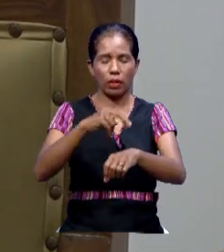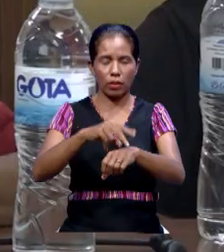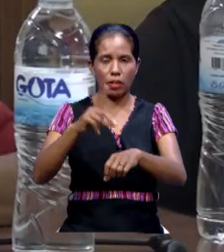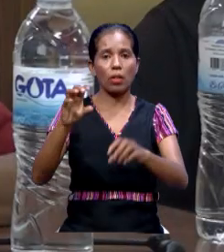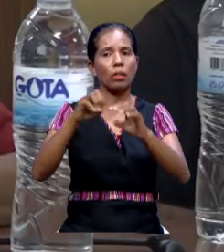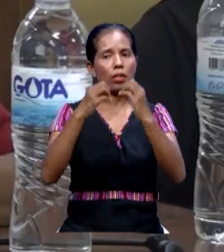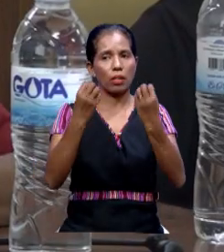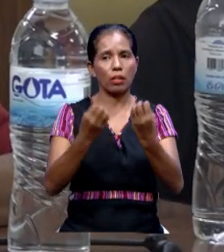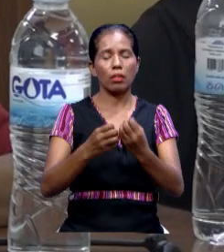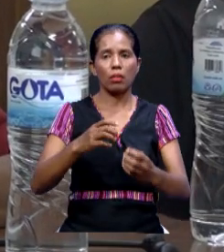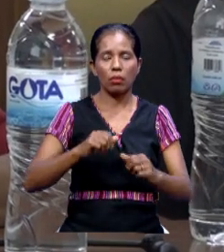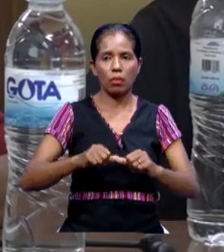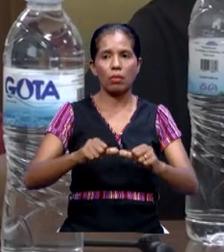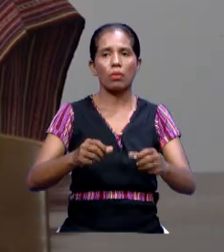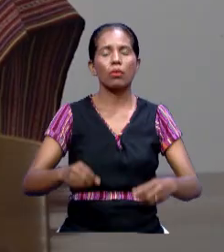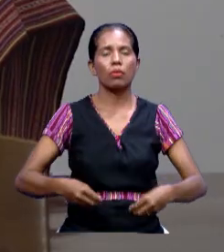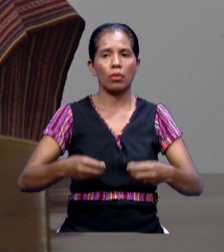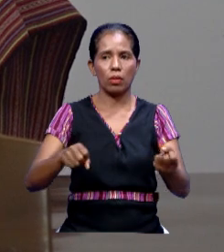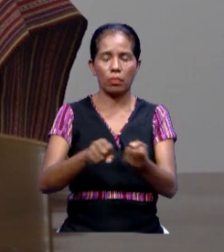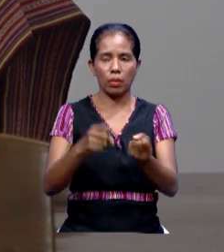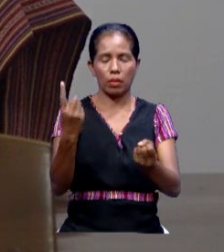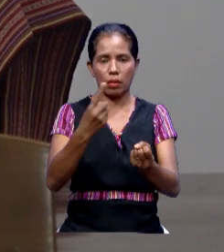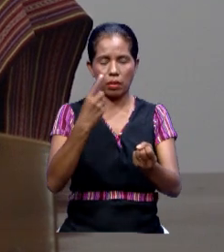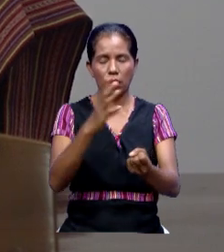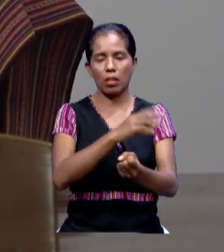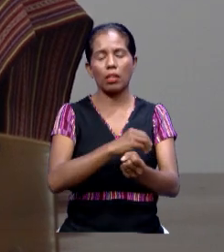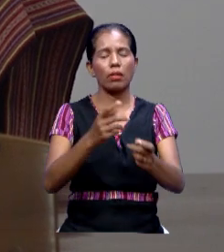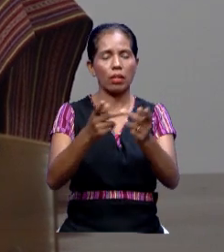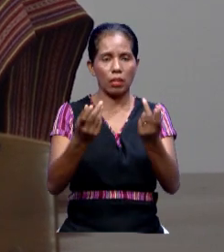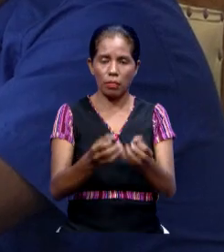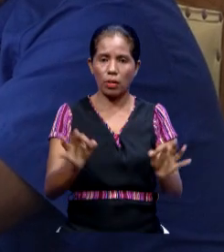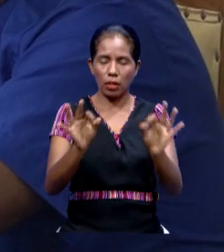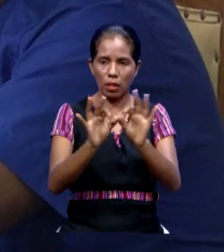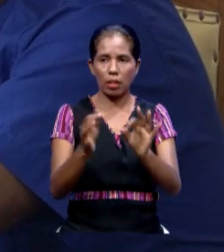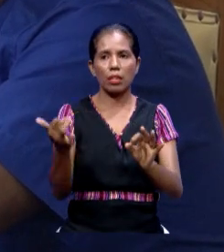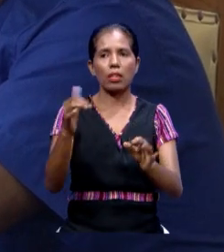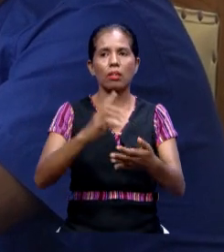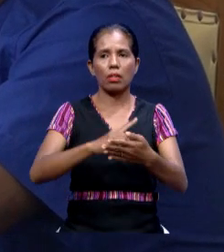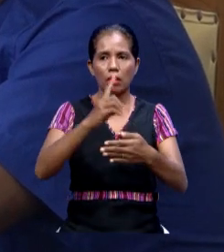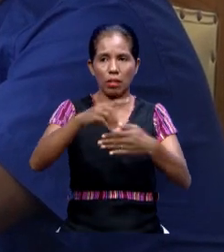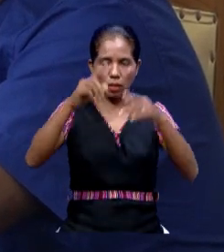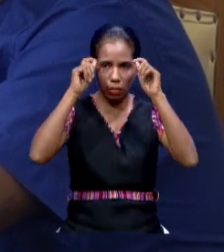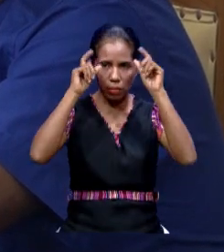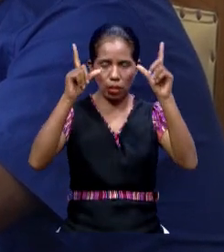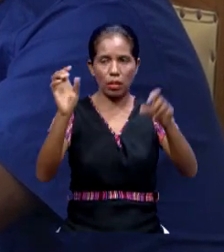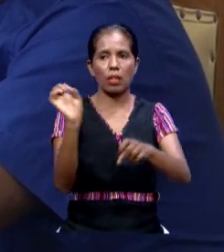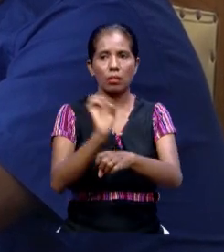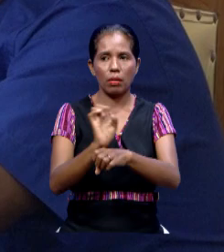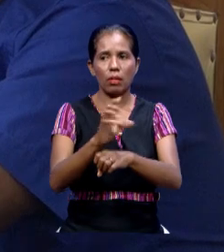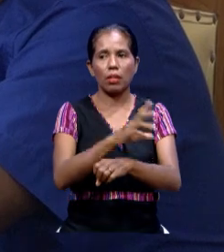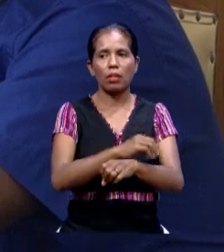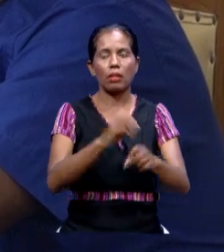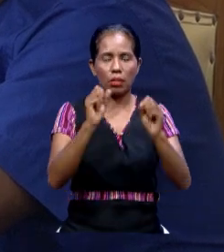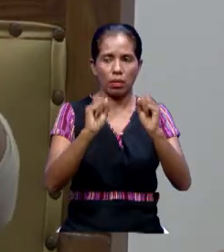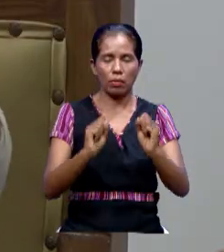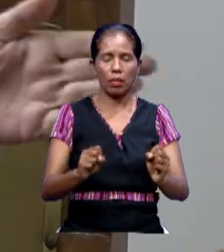Organization, nos continua a suporta na FATIN e a área prioritária CIRA, a tu desenvolve Timor-Leste no crescimento econômico, horibele